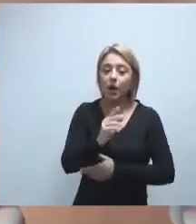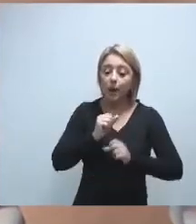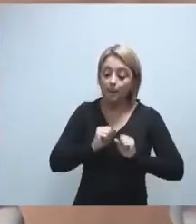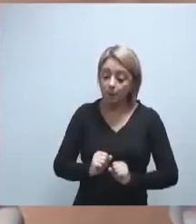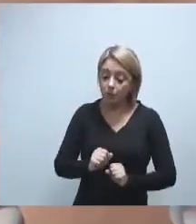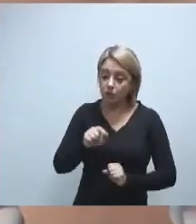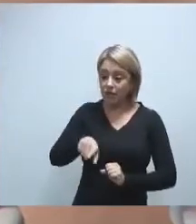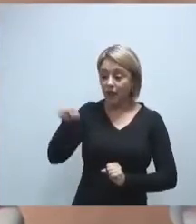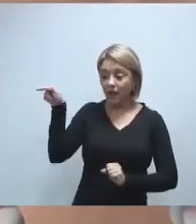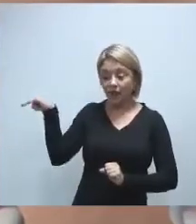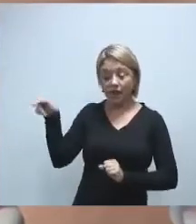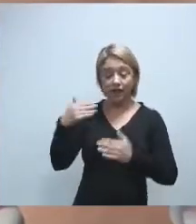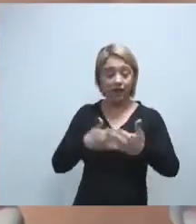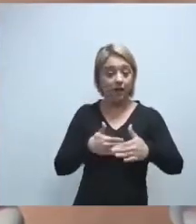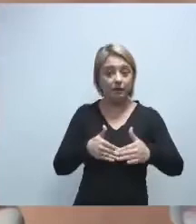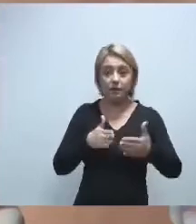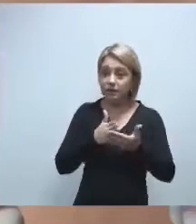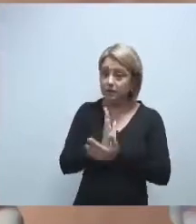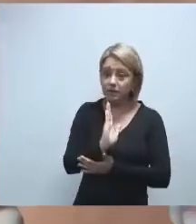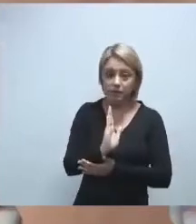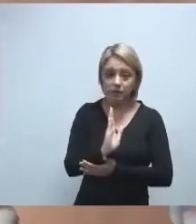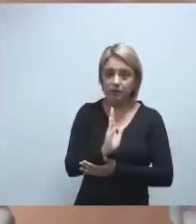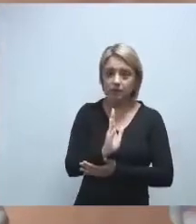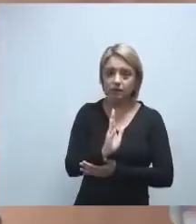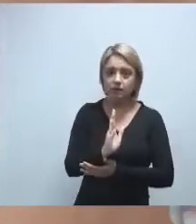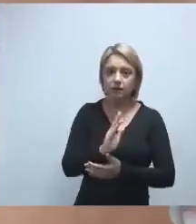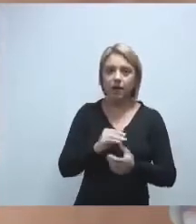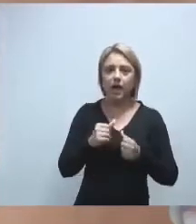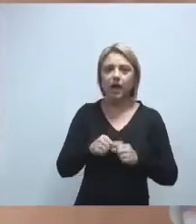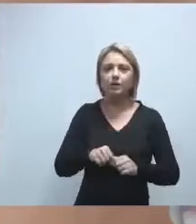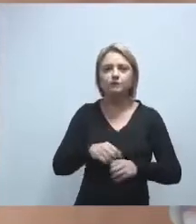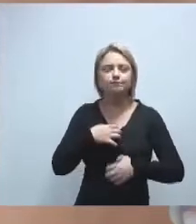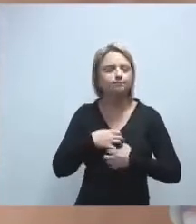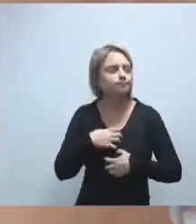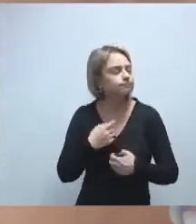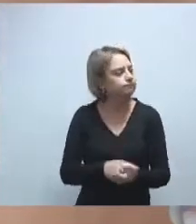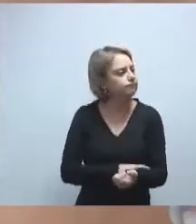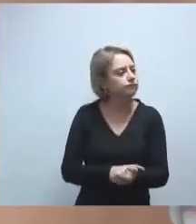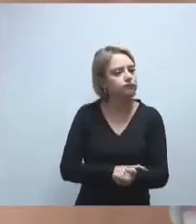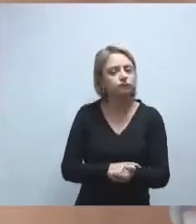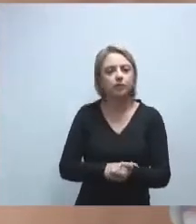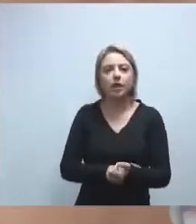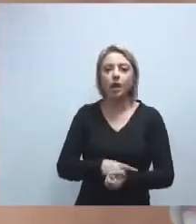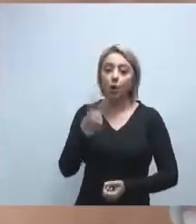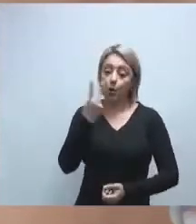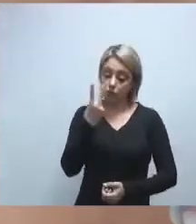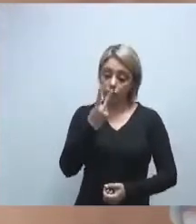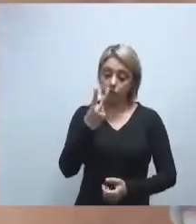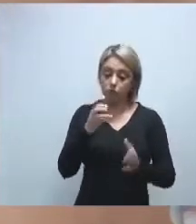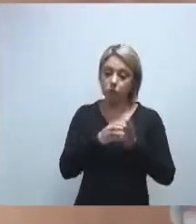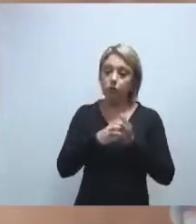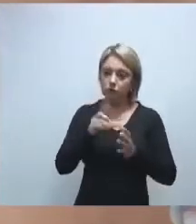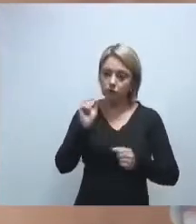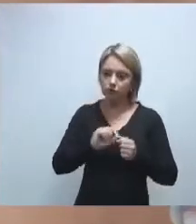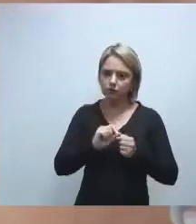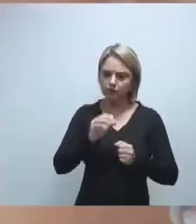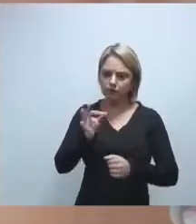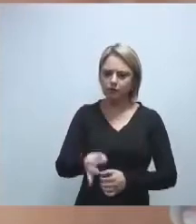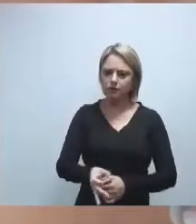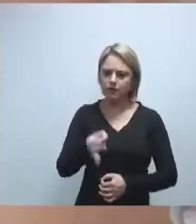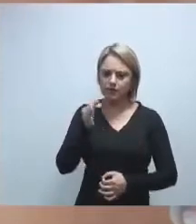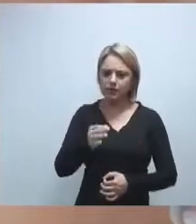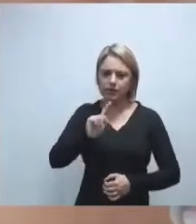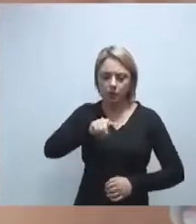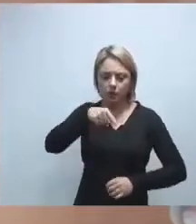daquela prova que você fez e passou se eu podia ter continuado e eu fiquei com raiva de mim mesmo e foi assim o segundo eu faço e aí no